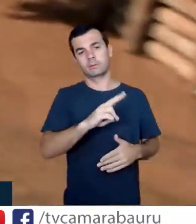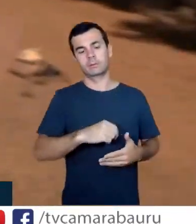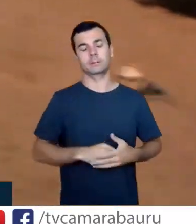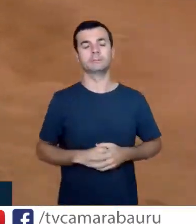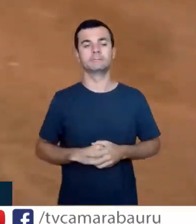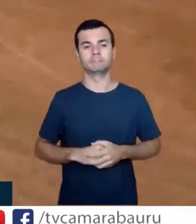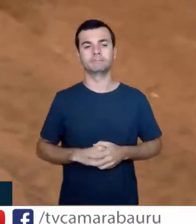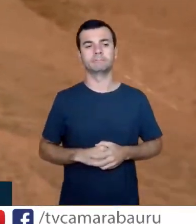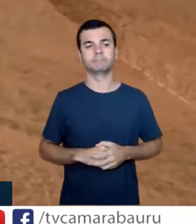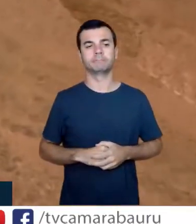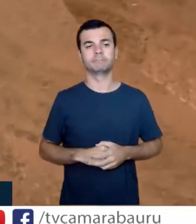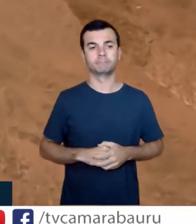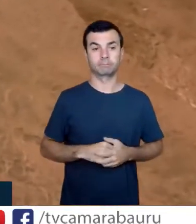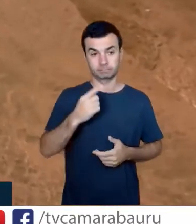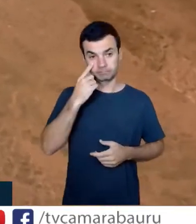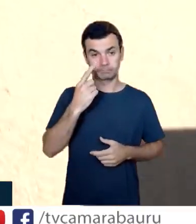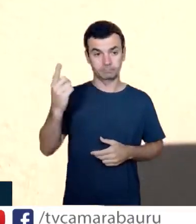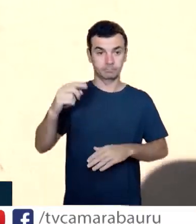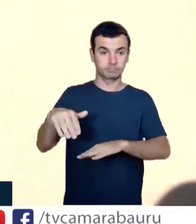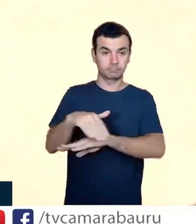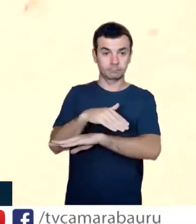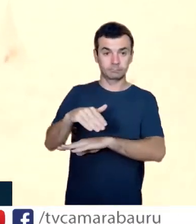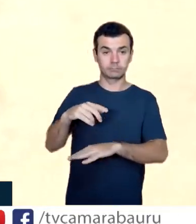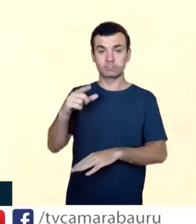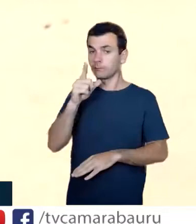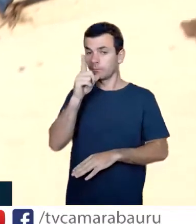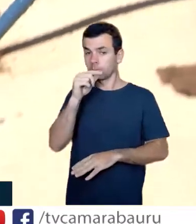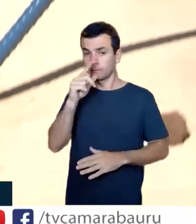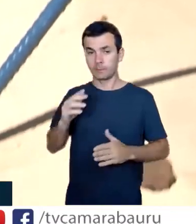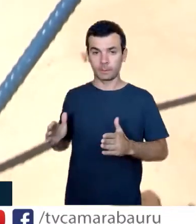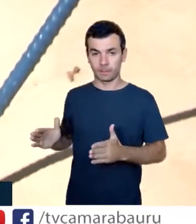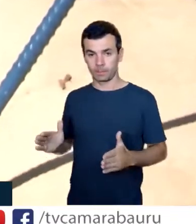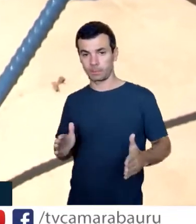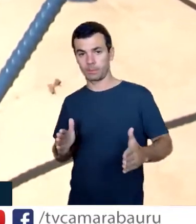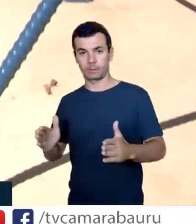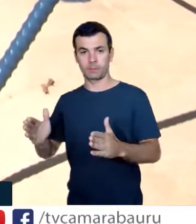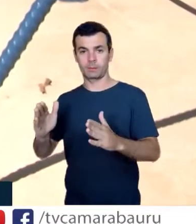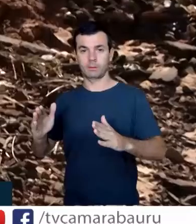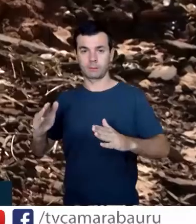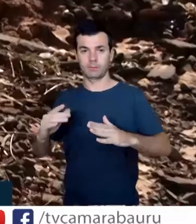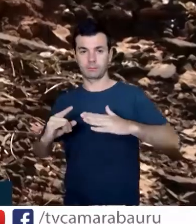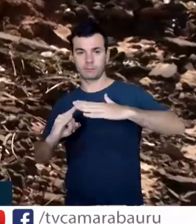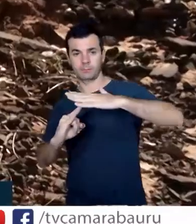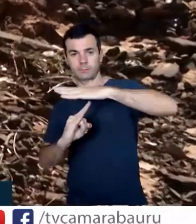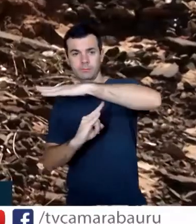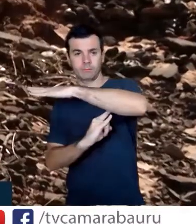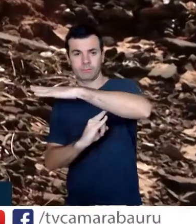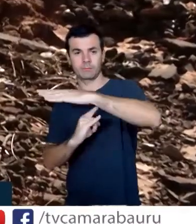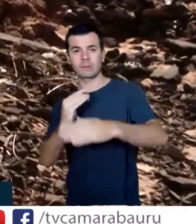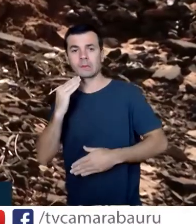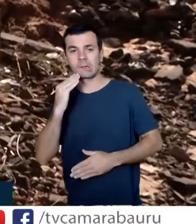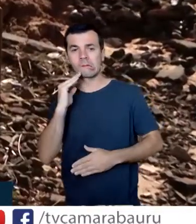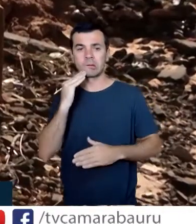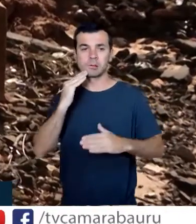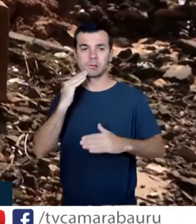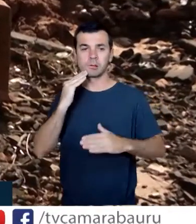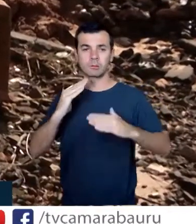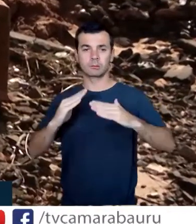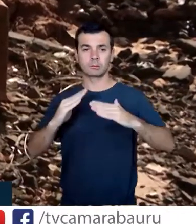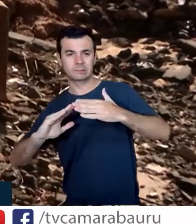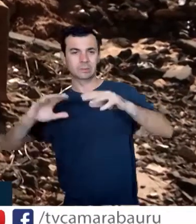ainda na avenida, passa o Córrego da Grama. A estrutura da ponte foi danificada durante uma chuva que atingiu a cidade no mês de março